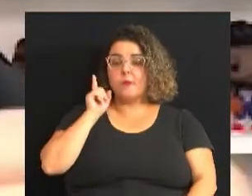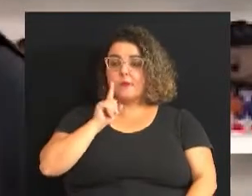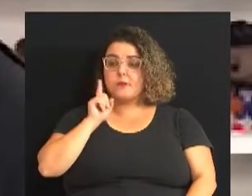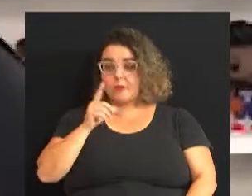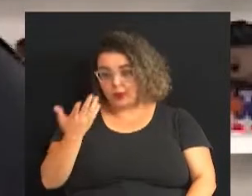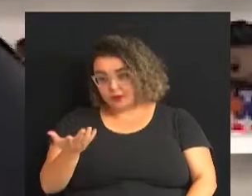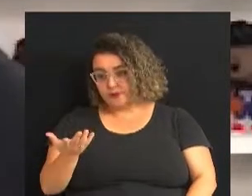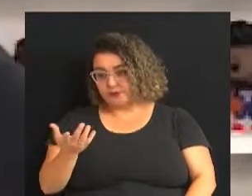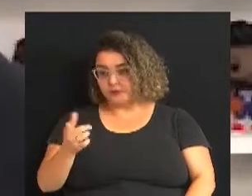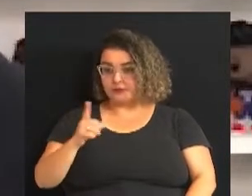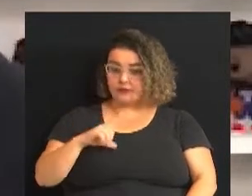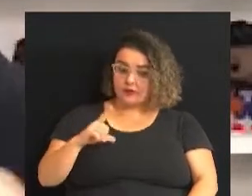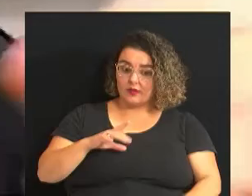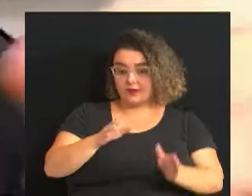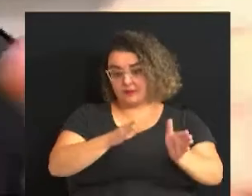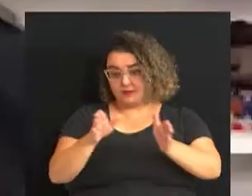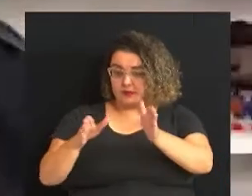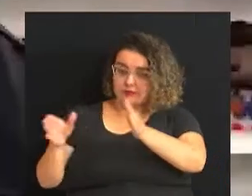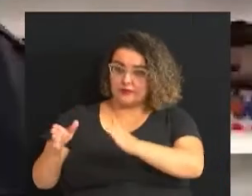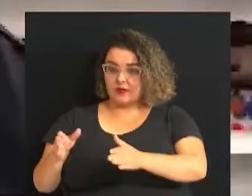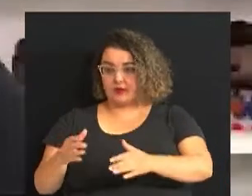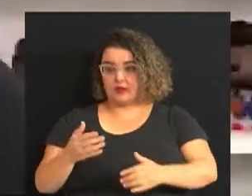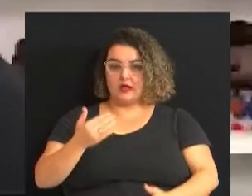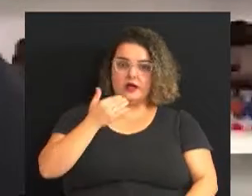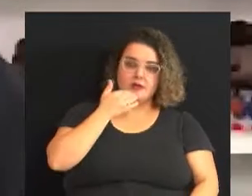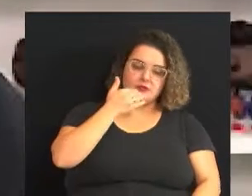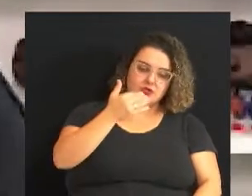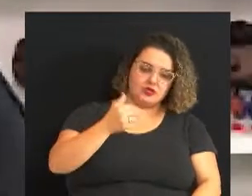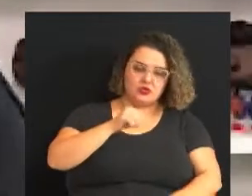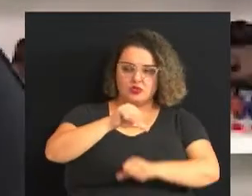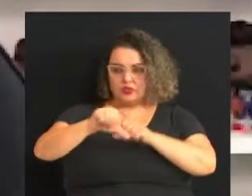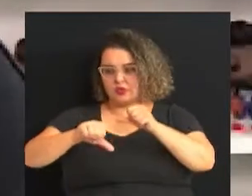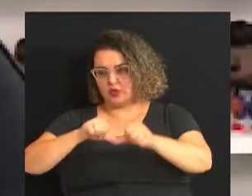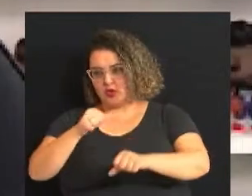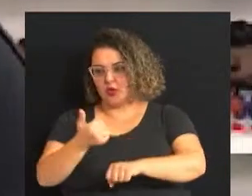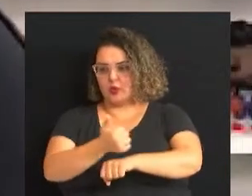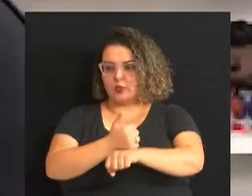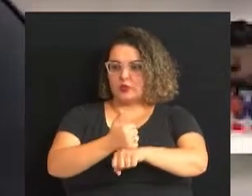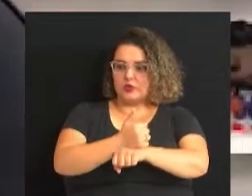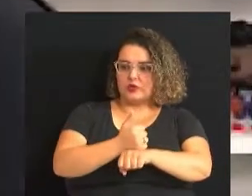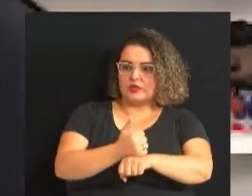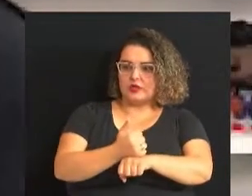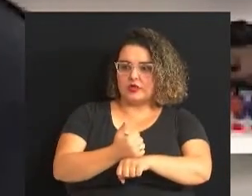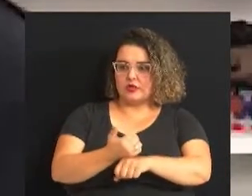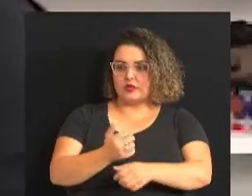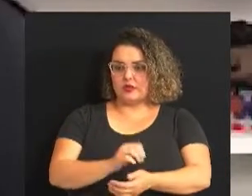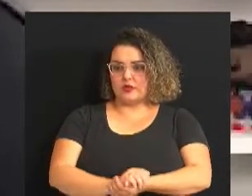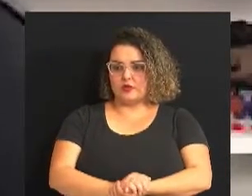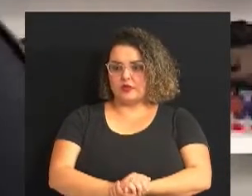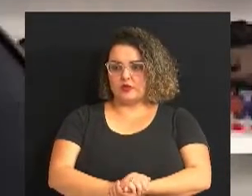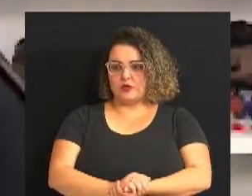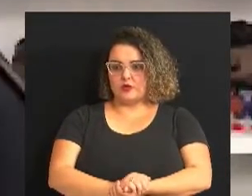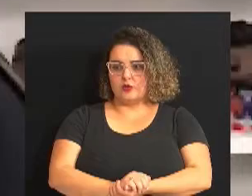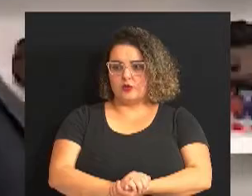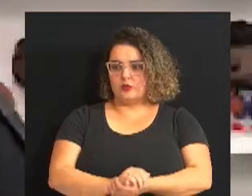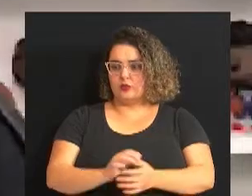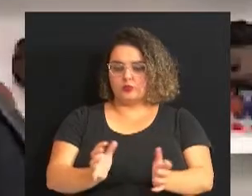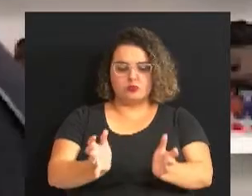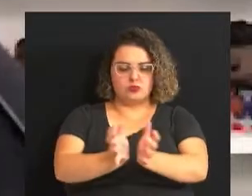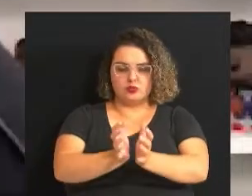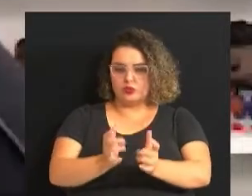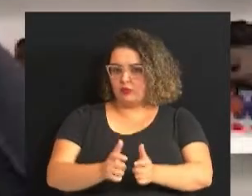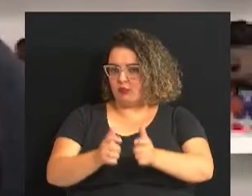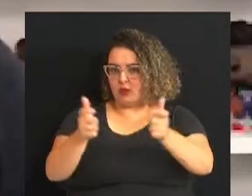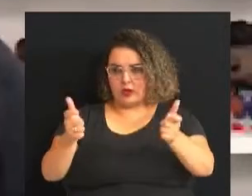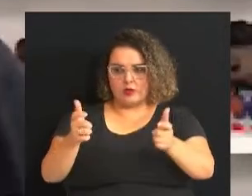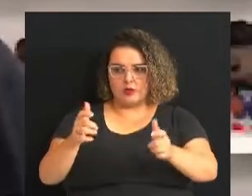essas nuances de jogadores pedindo troca, jogadores que querem montar um super time, ou às vezes não